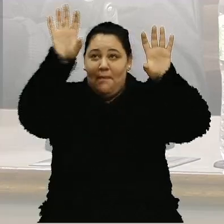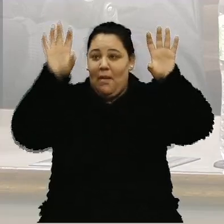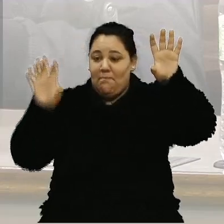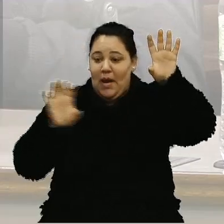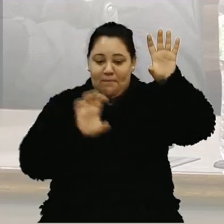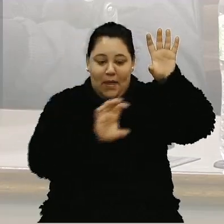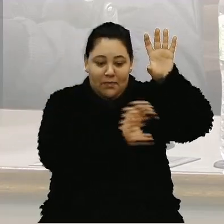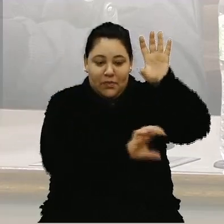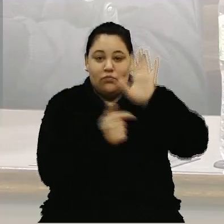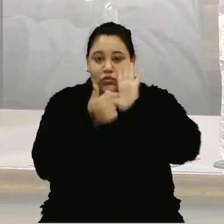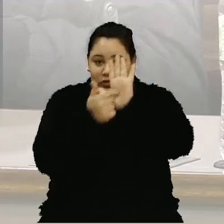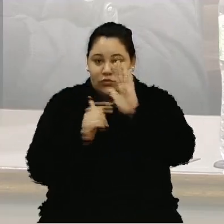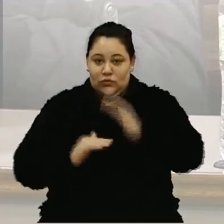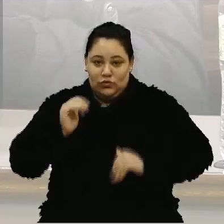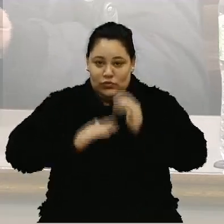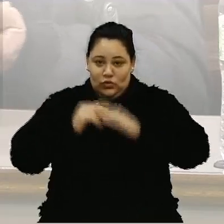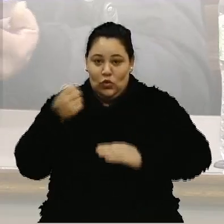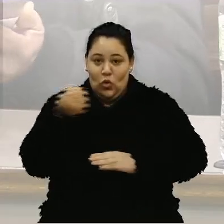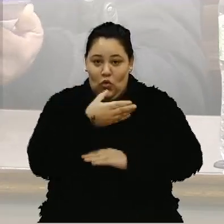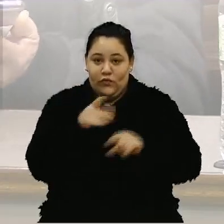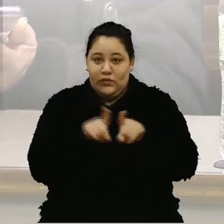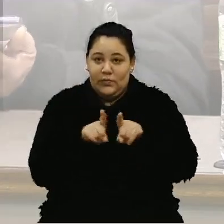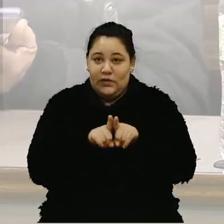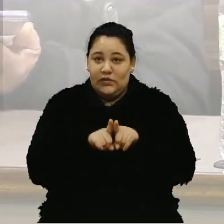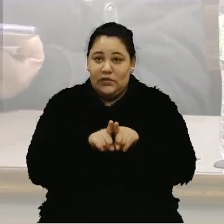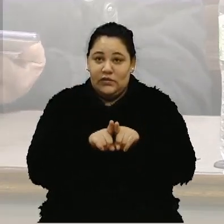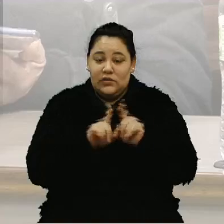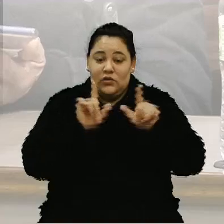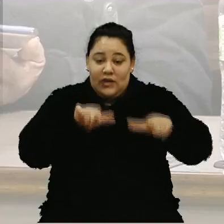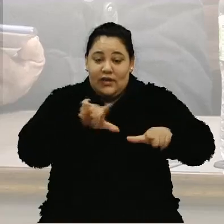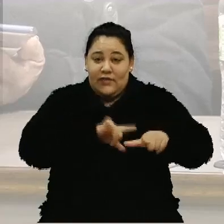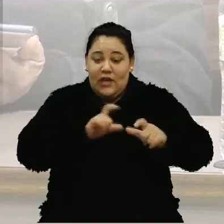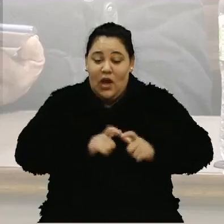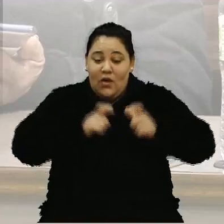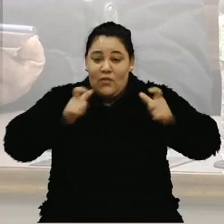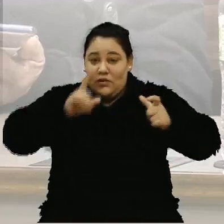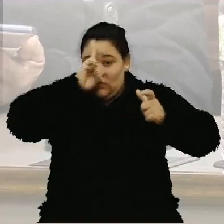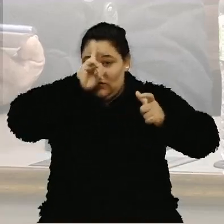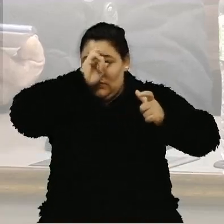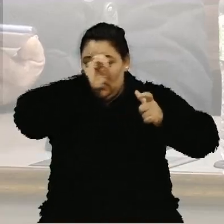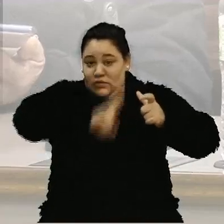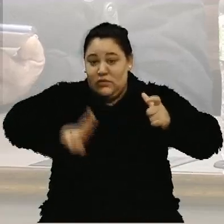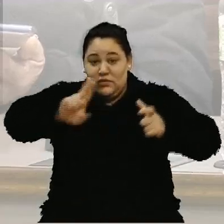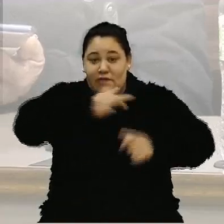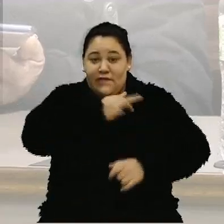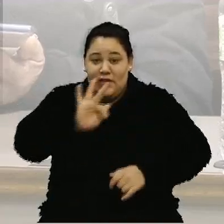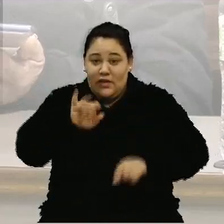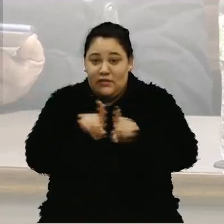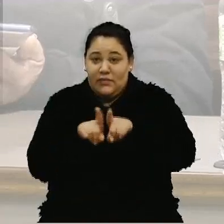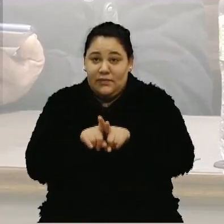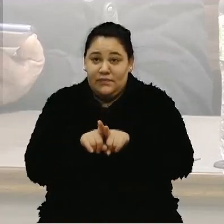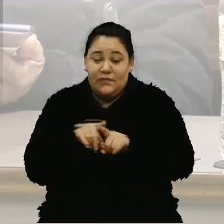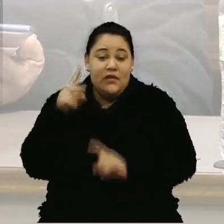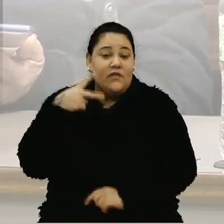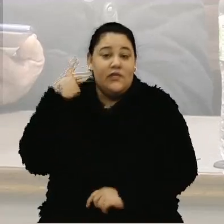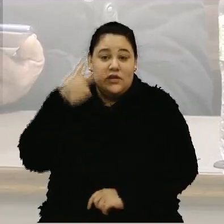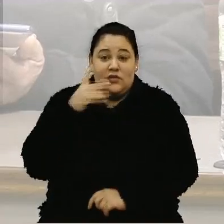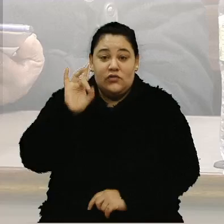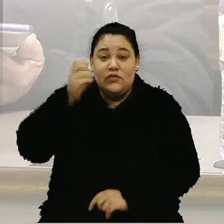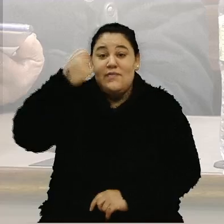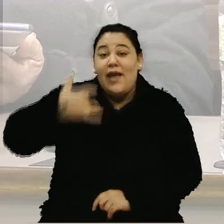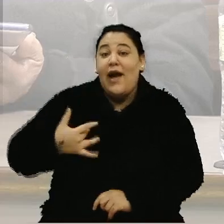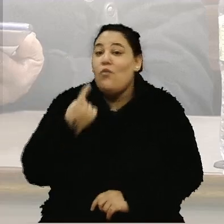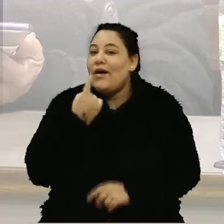e também aonde teremos ampliação de hospitais das universidades federais. Vereador, eu só vou explicar uma